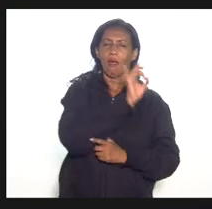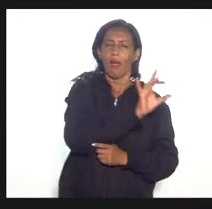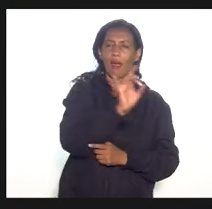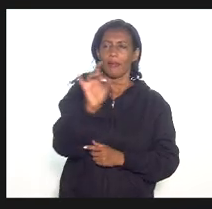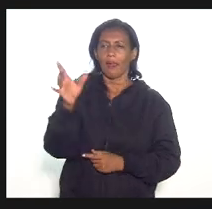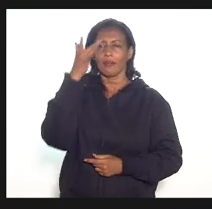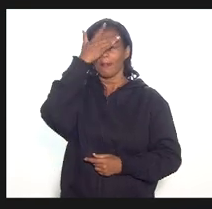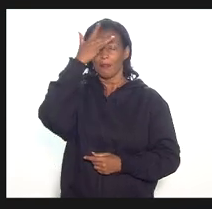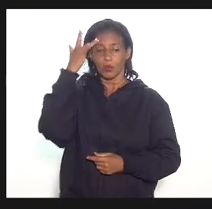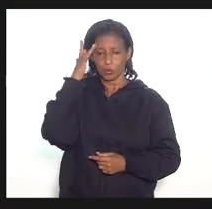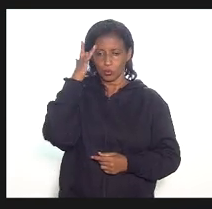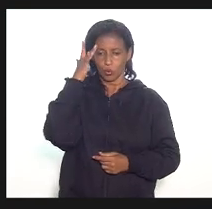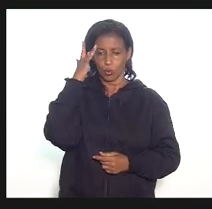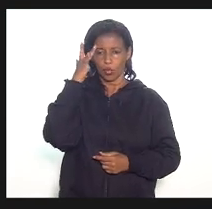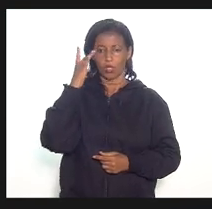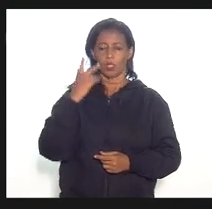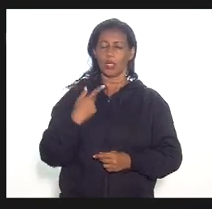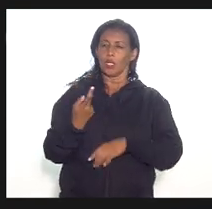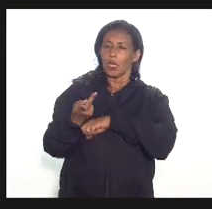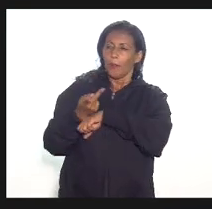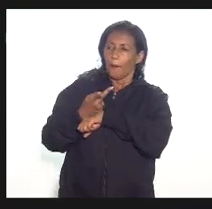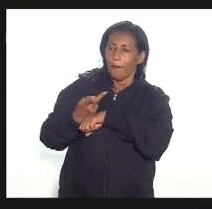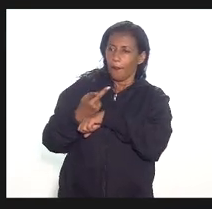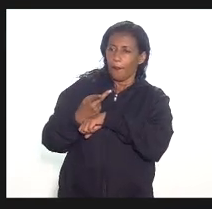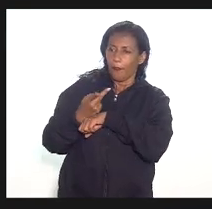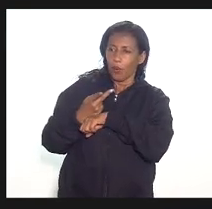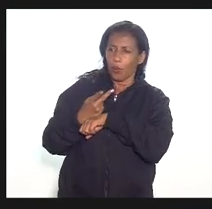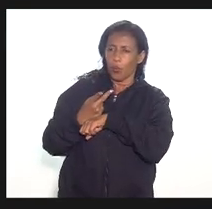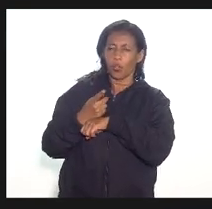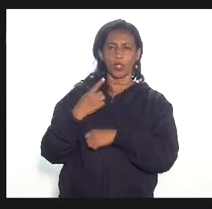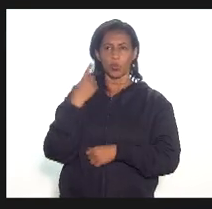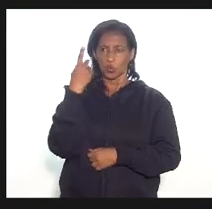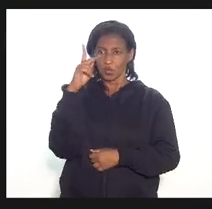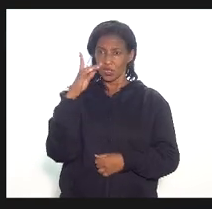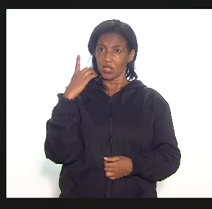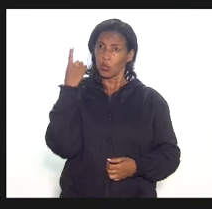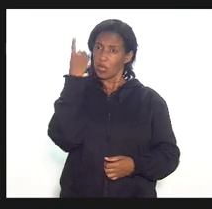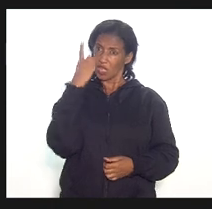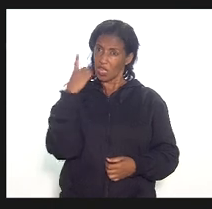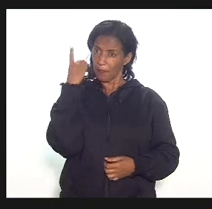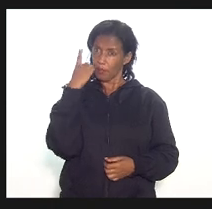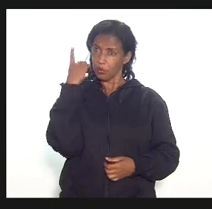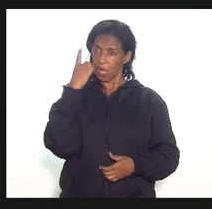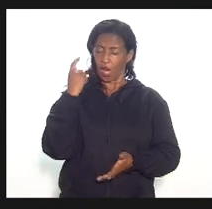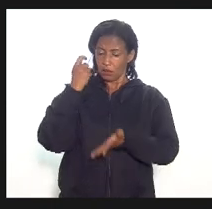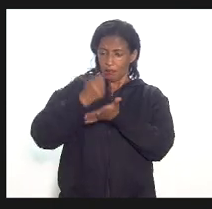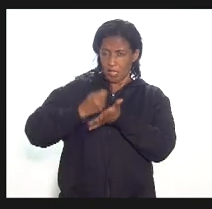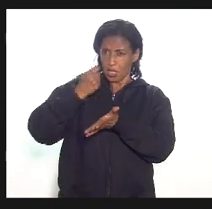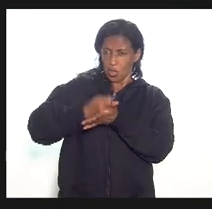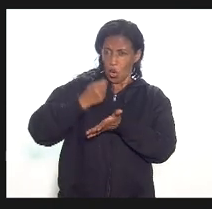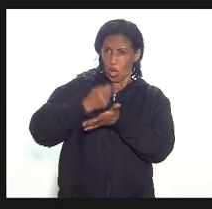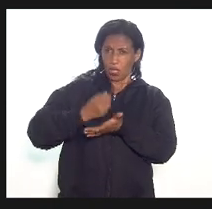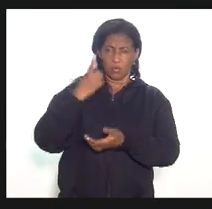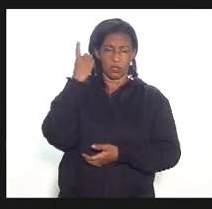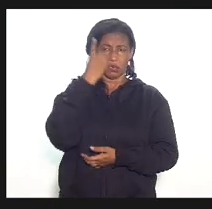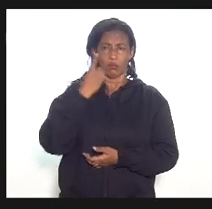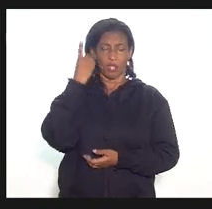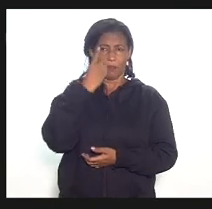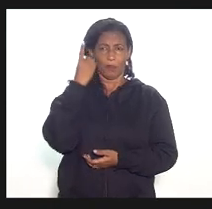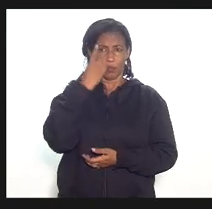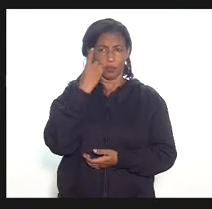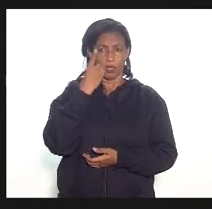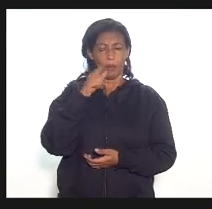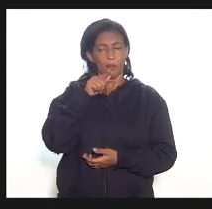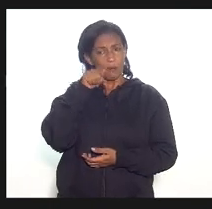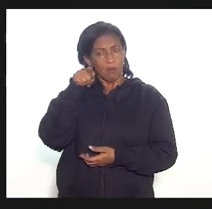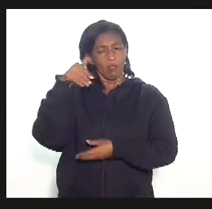pessoa que procure o seu deputado e pressione o seu deputado para que ele na